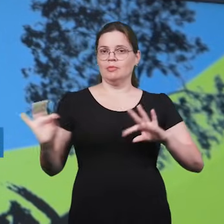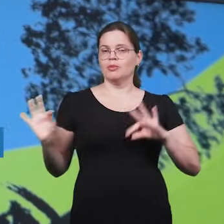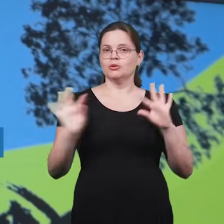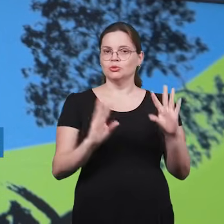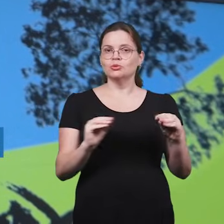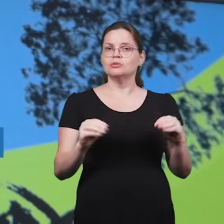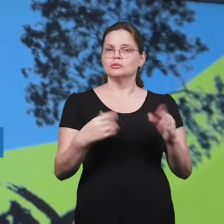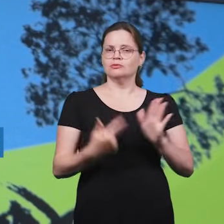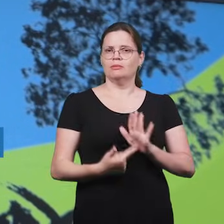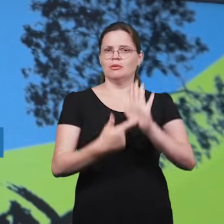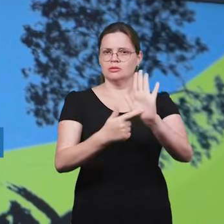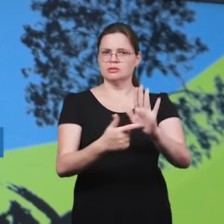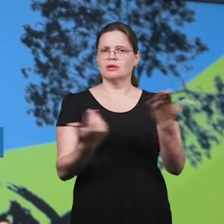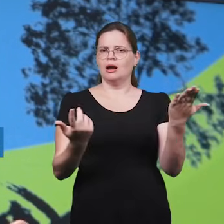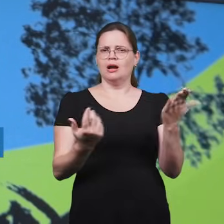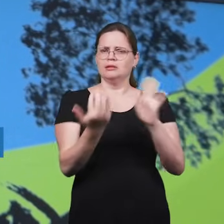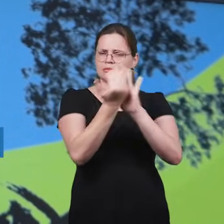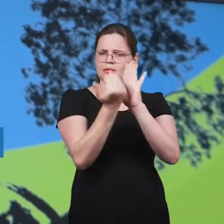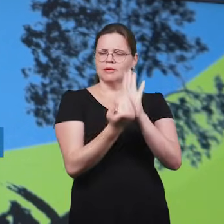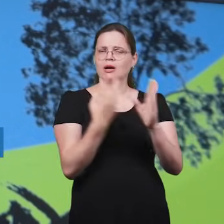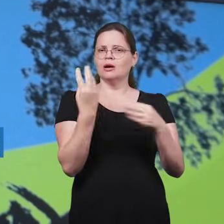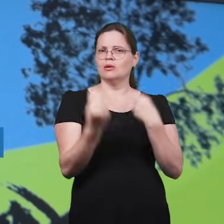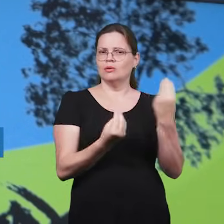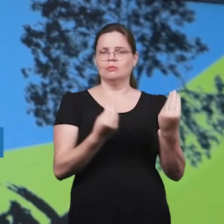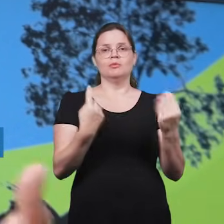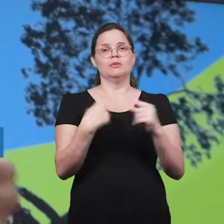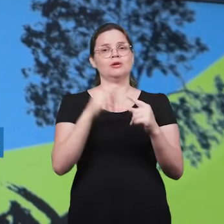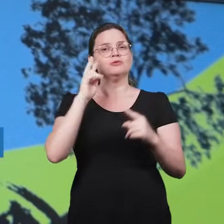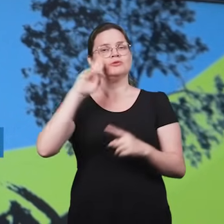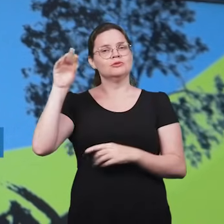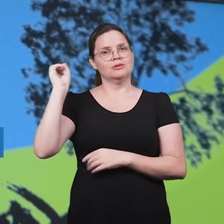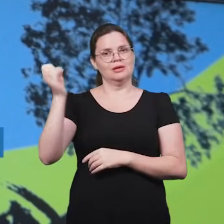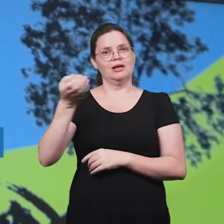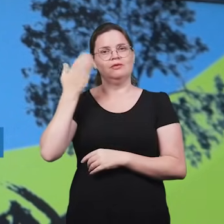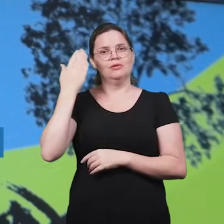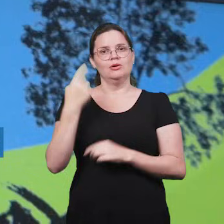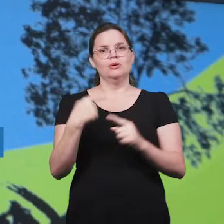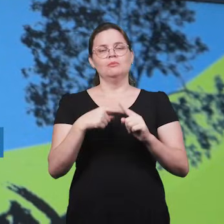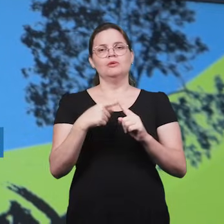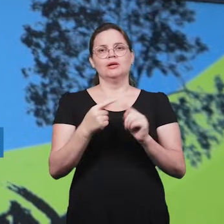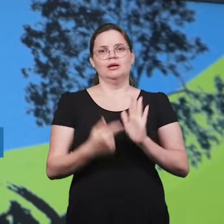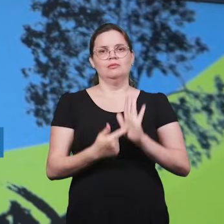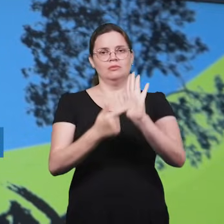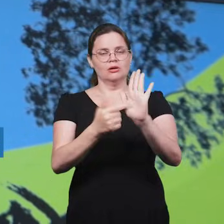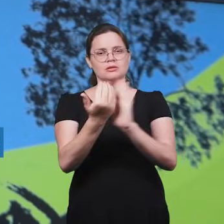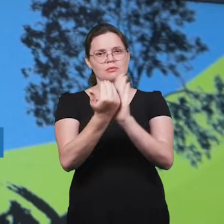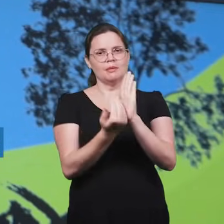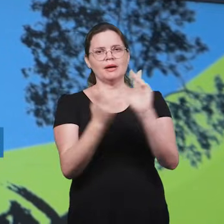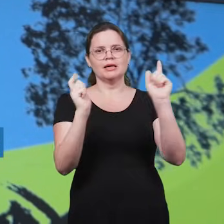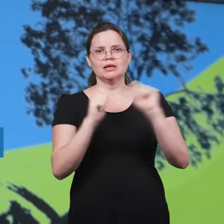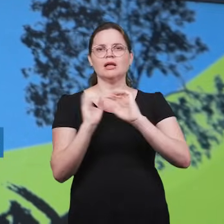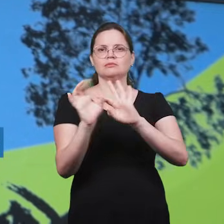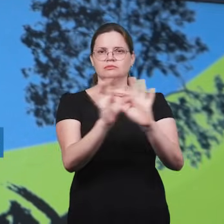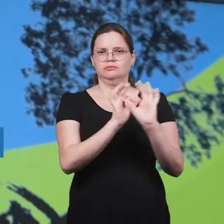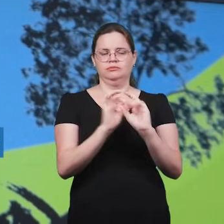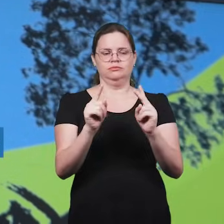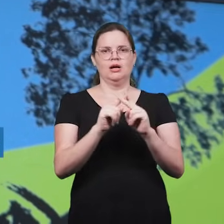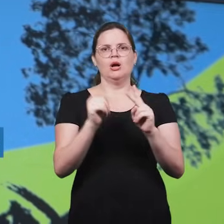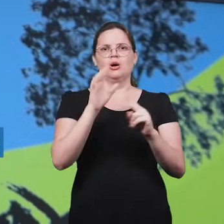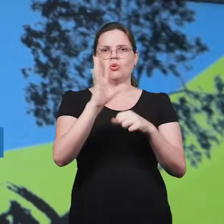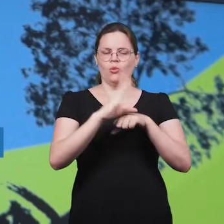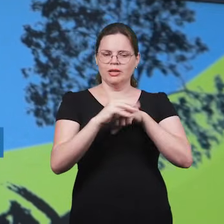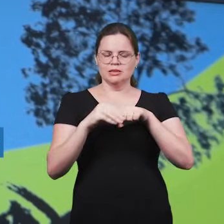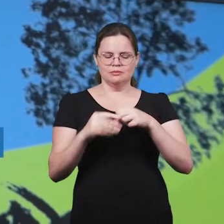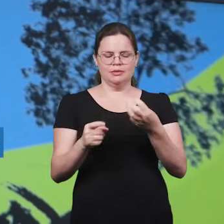nós, com a direção do Senhor, como um caminho que une conhecimento, valores cristãos e fé,